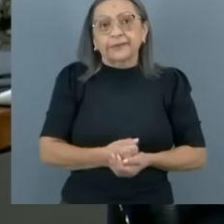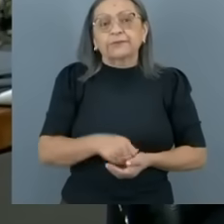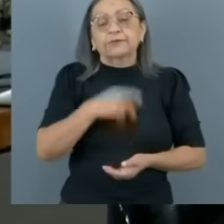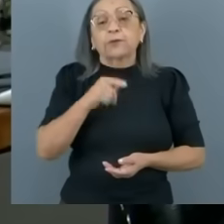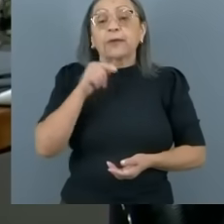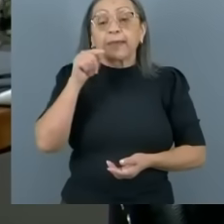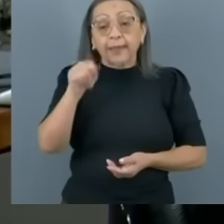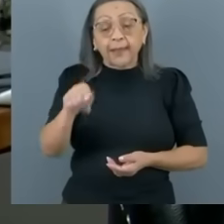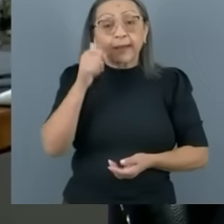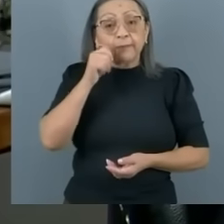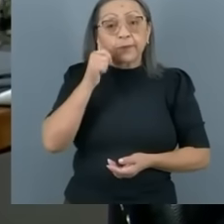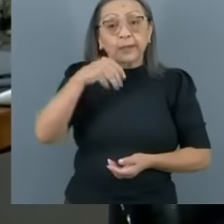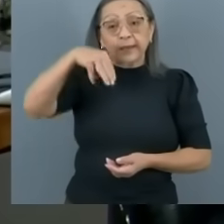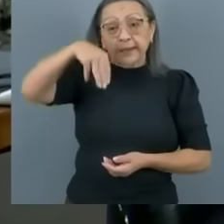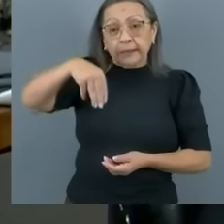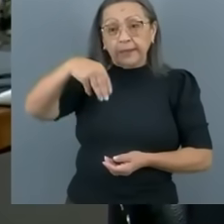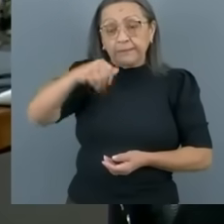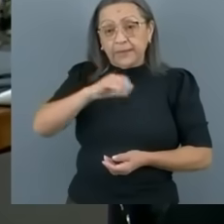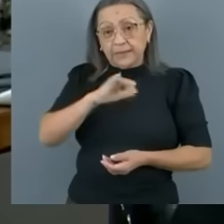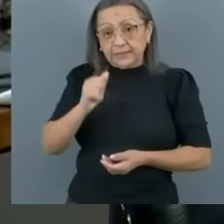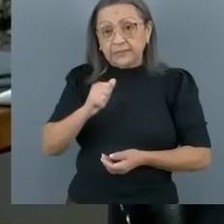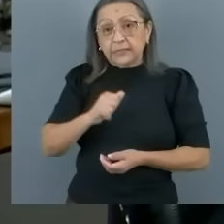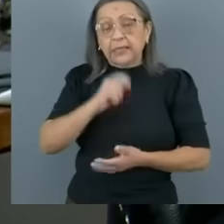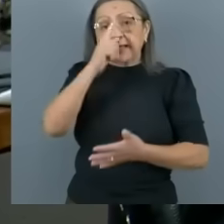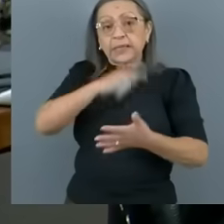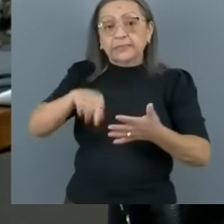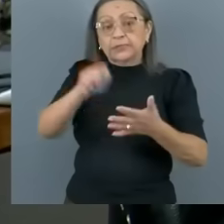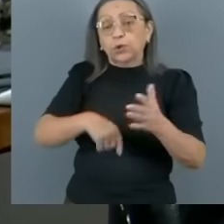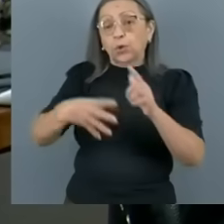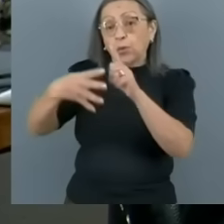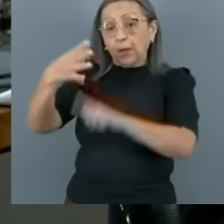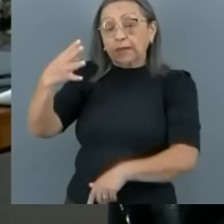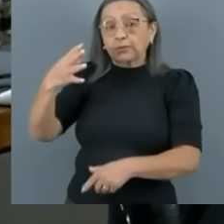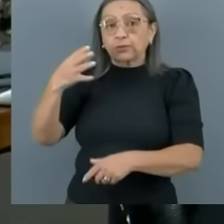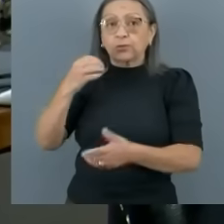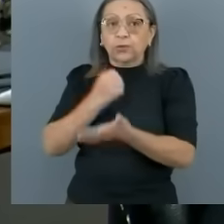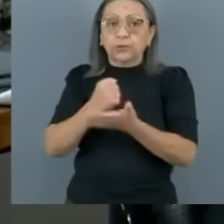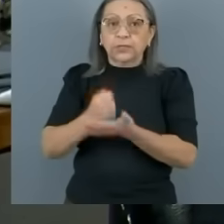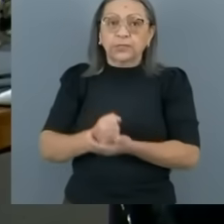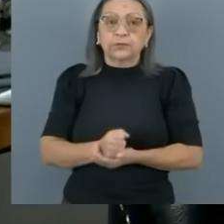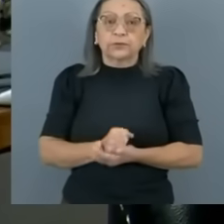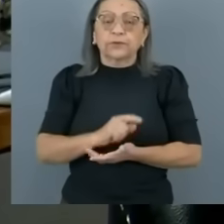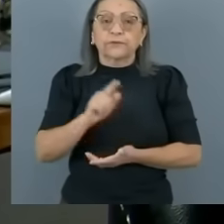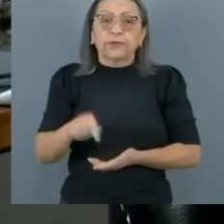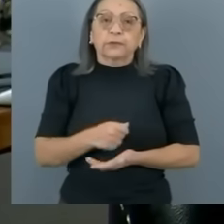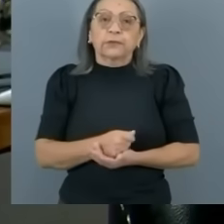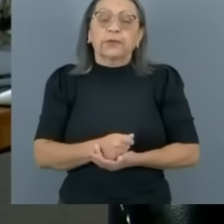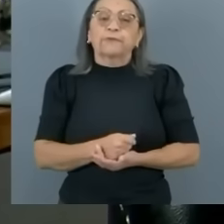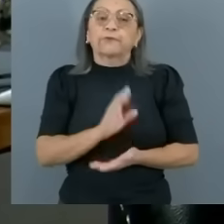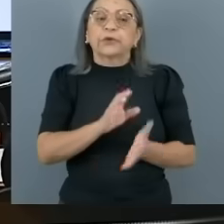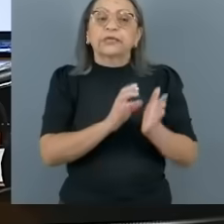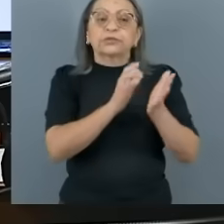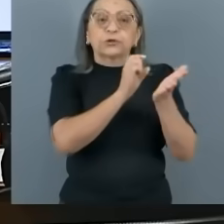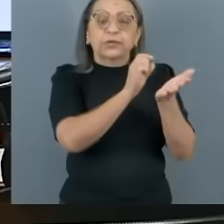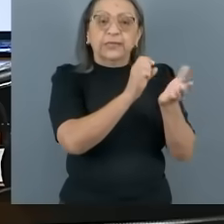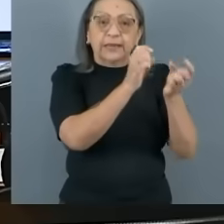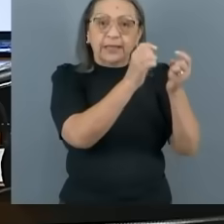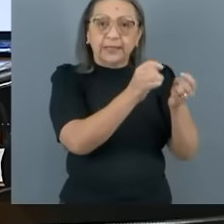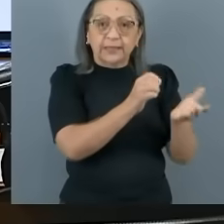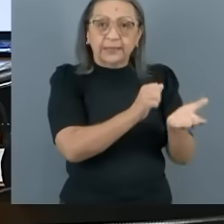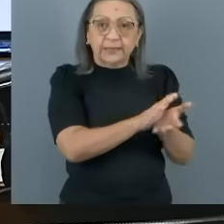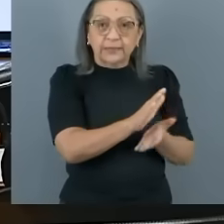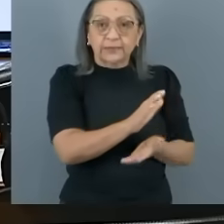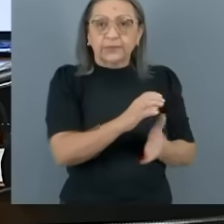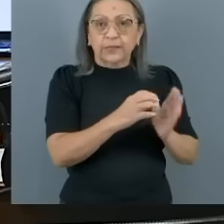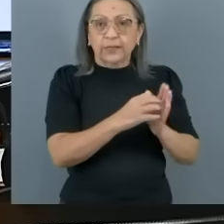Regina, cancelou 4 ACTs, vírgula. Não. Foi retirado do cargo e voltou-se a presidente, anterior. aí não- Fecha não, aspas, olha. fecha aspas.